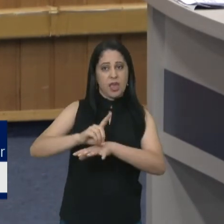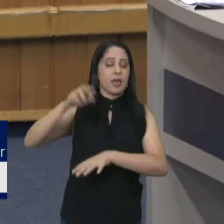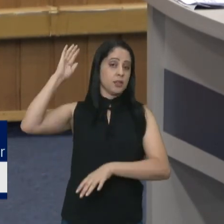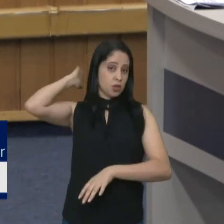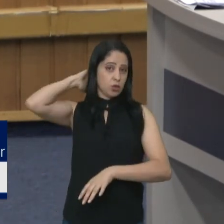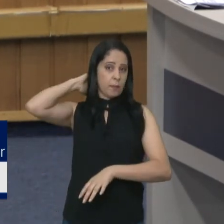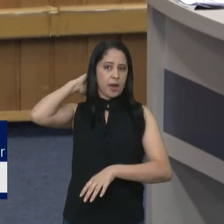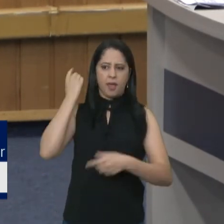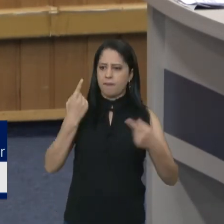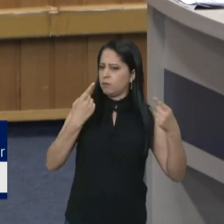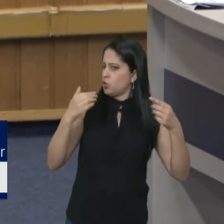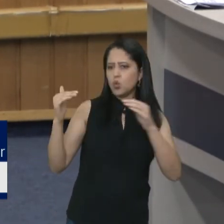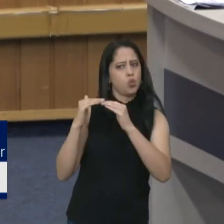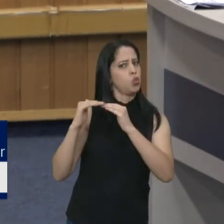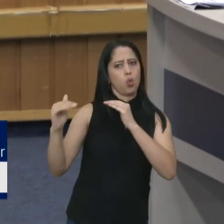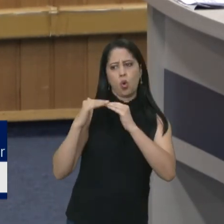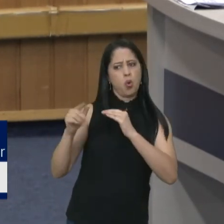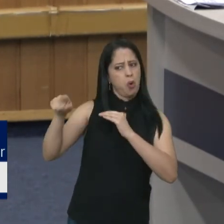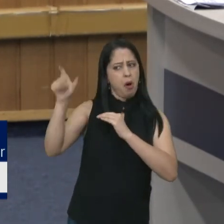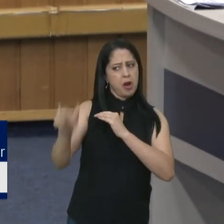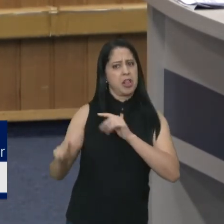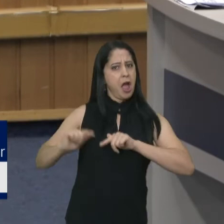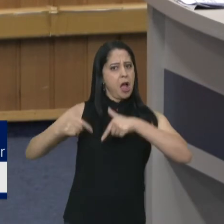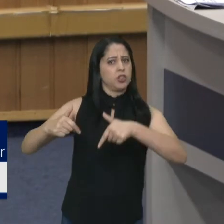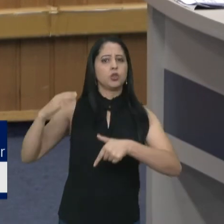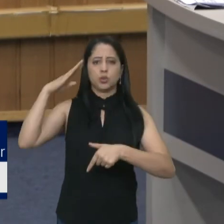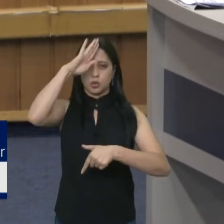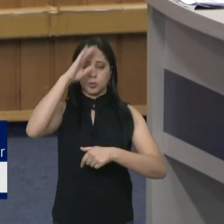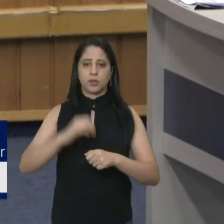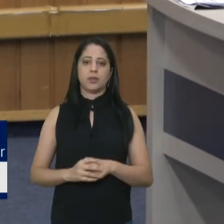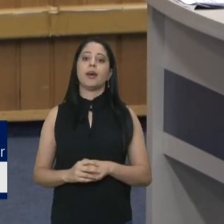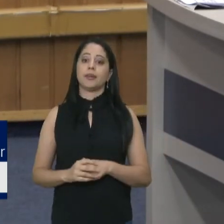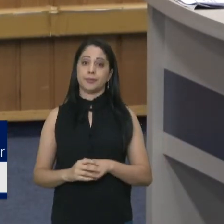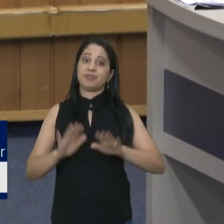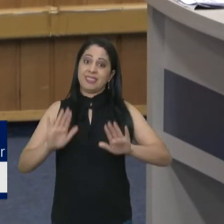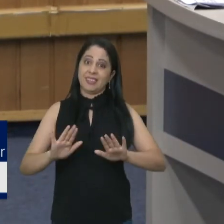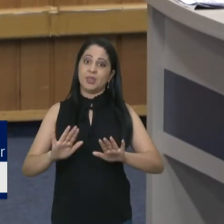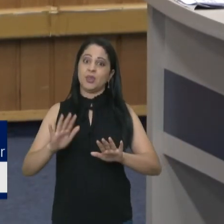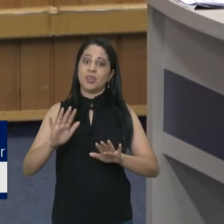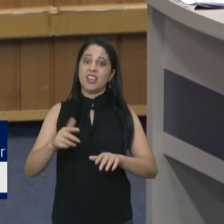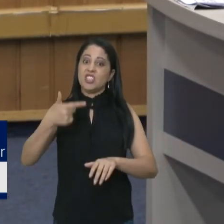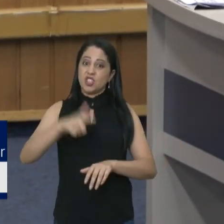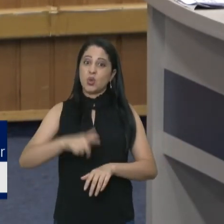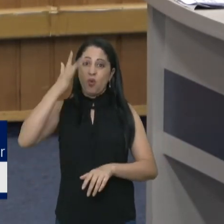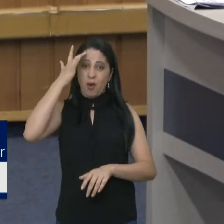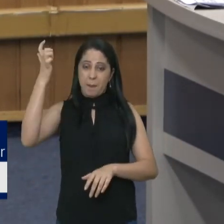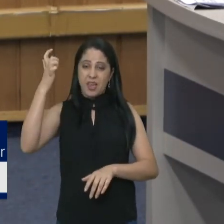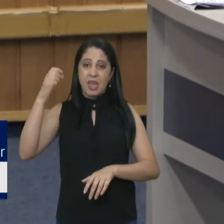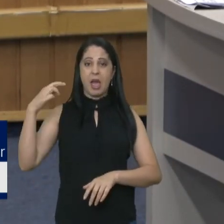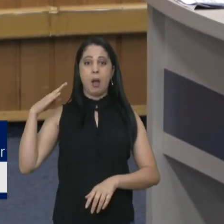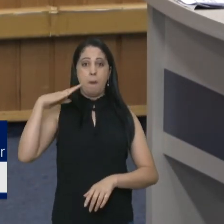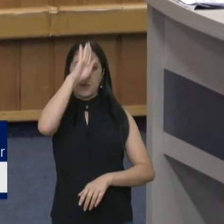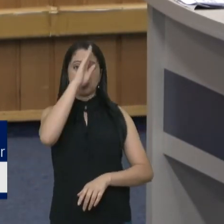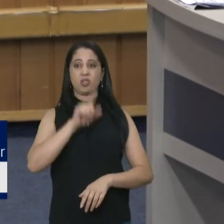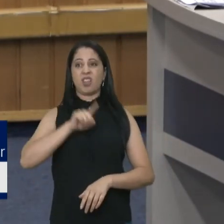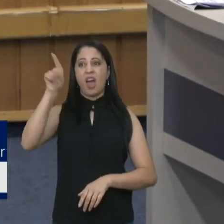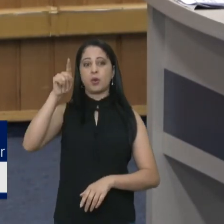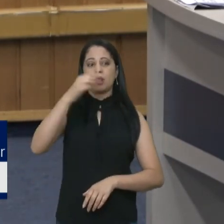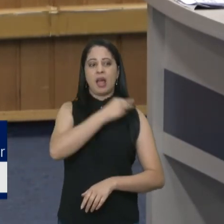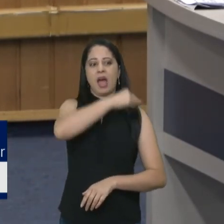do Bolsonaro. Então, mais uma vez agora, amanhã, né, está dizendo que ele vai para Aparecida, mais uma vez